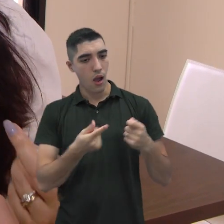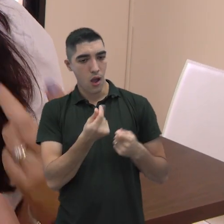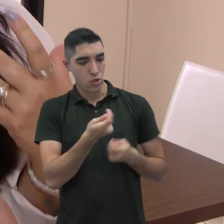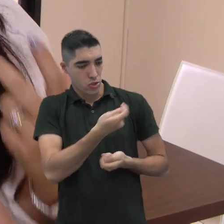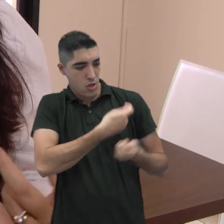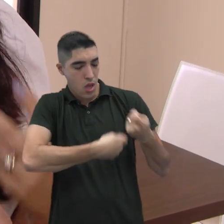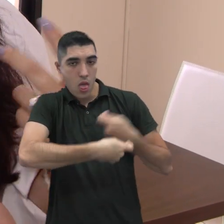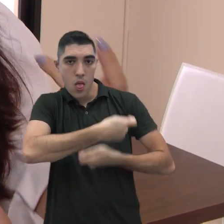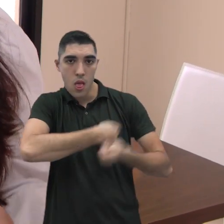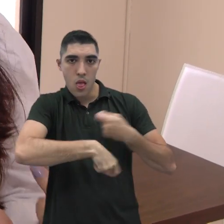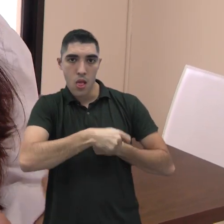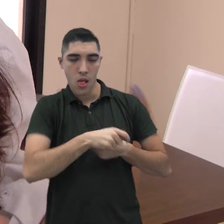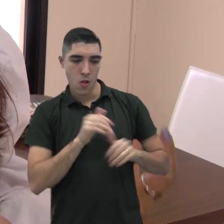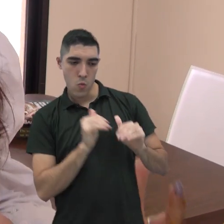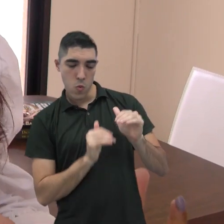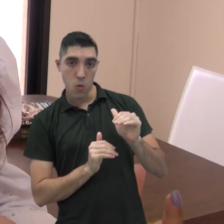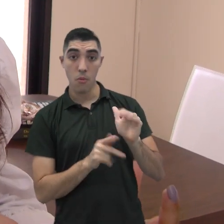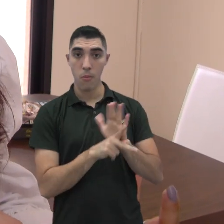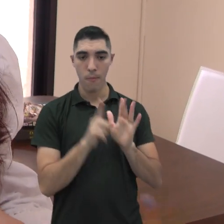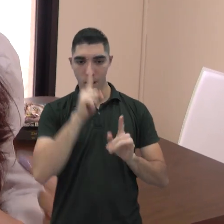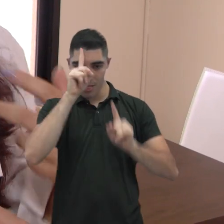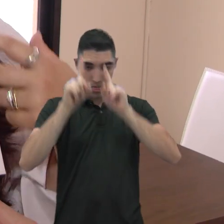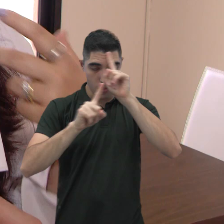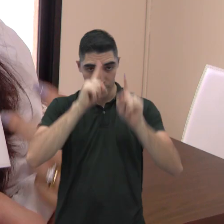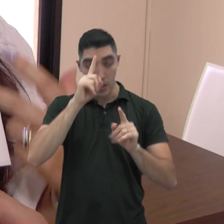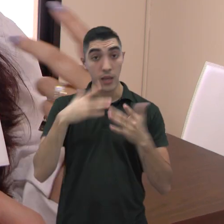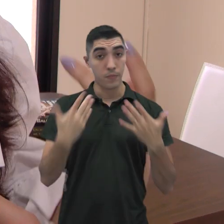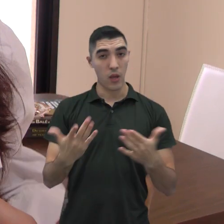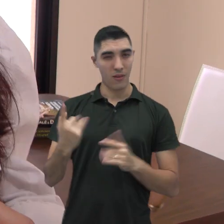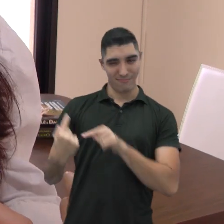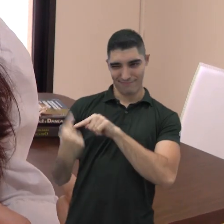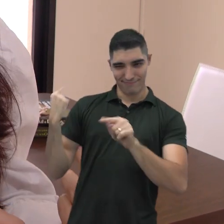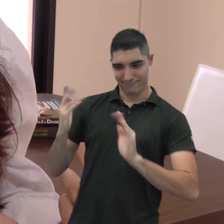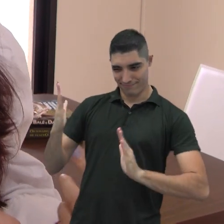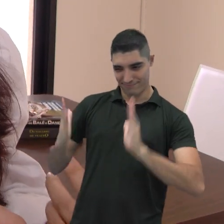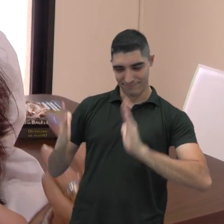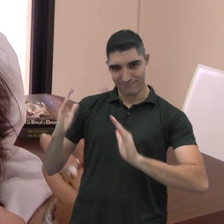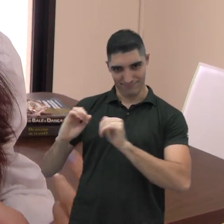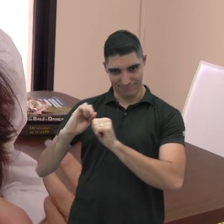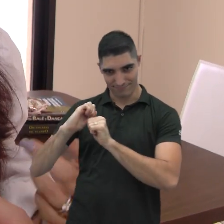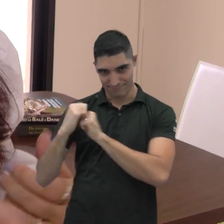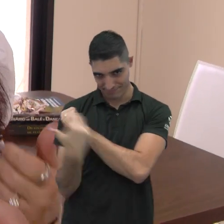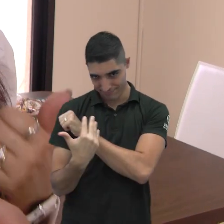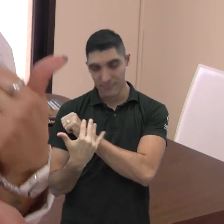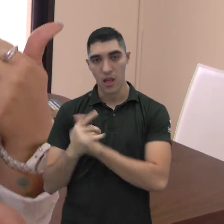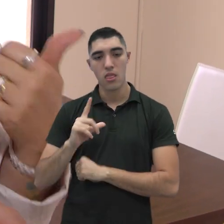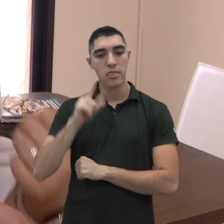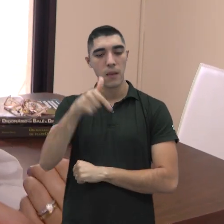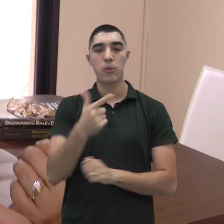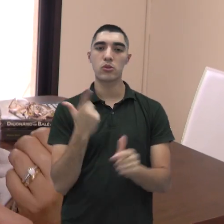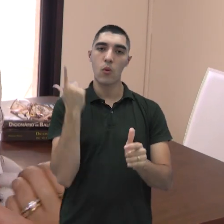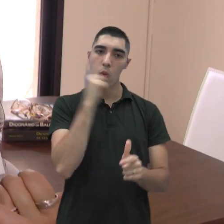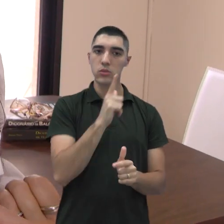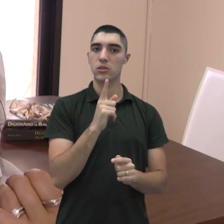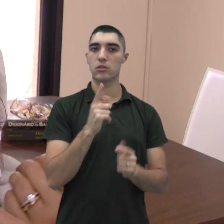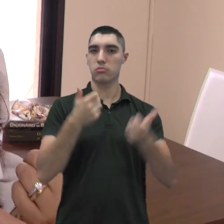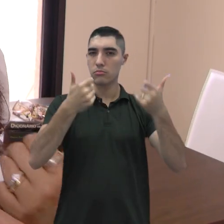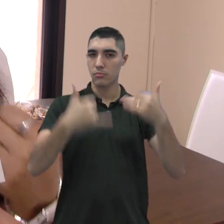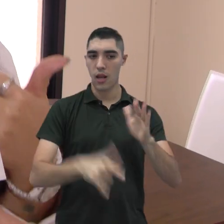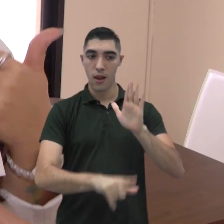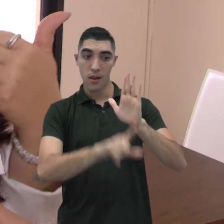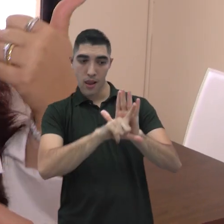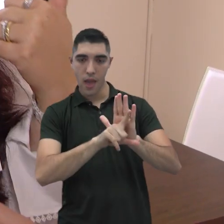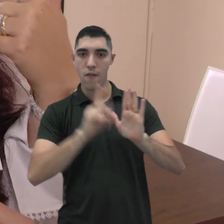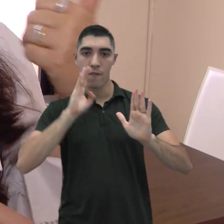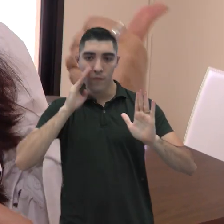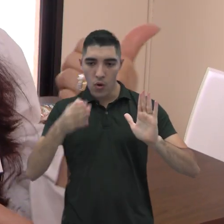falar mais de leis de incentivo à cultura depois da pandemia. Por quê? Quando você incentiva a cultura,